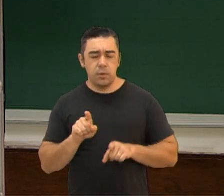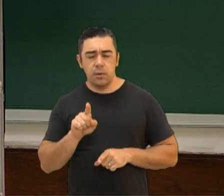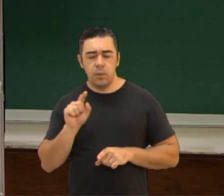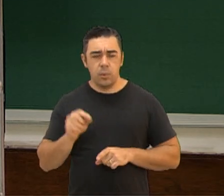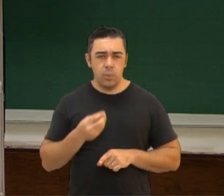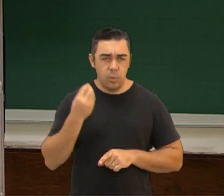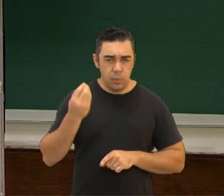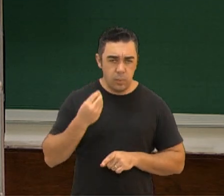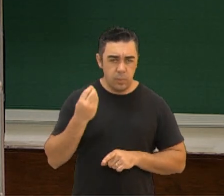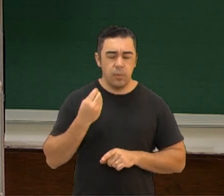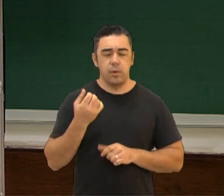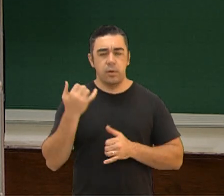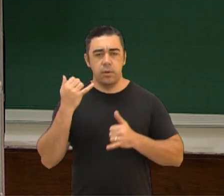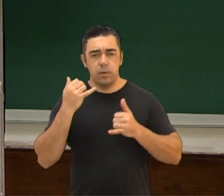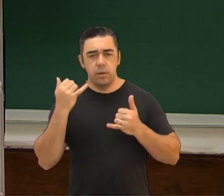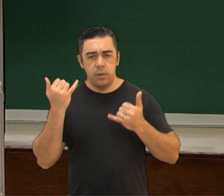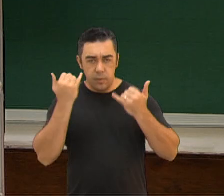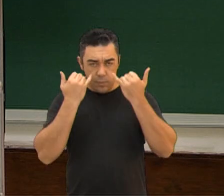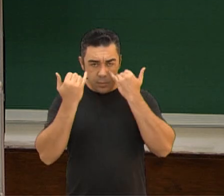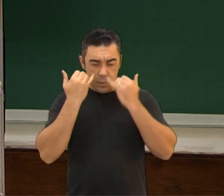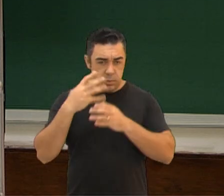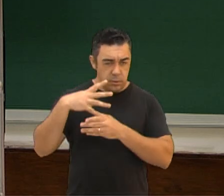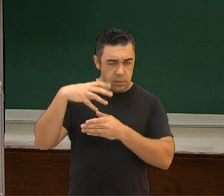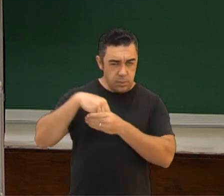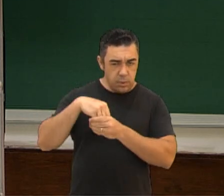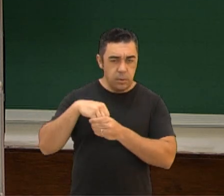informações explícitas e implícitas,